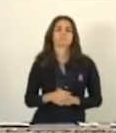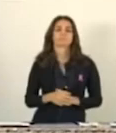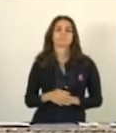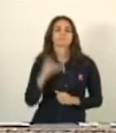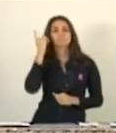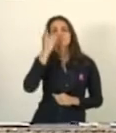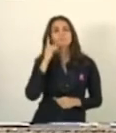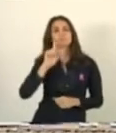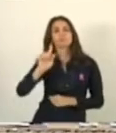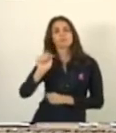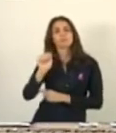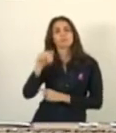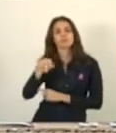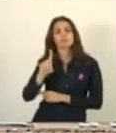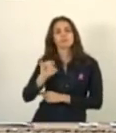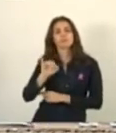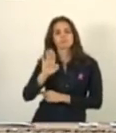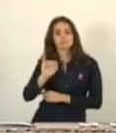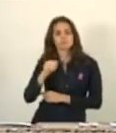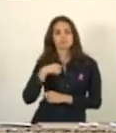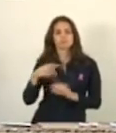deputado Gandini, junto ao projeto de lei